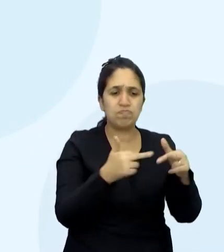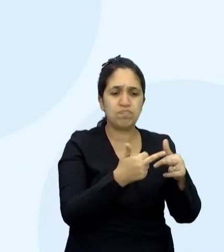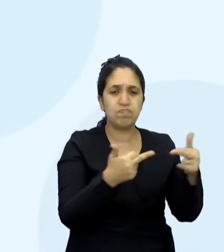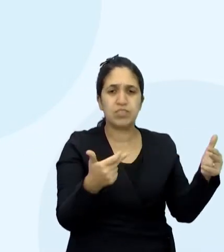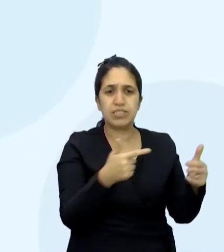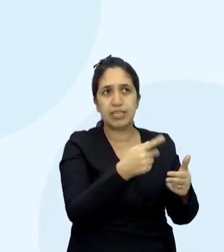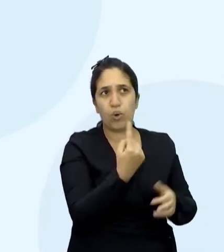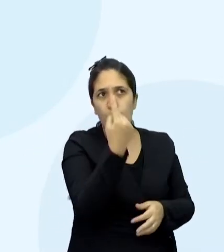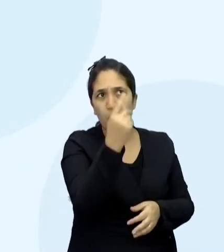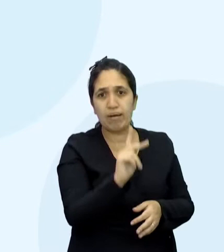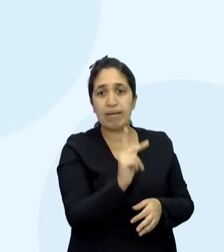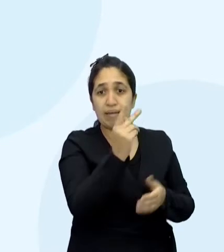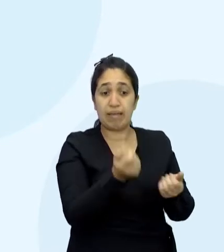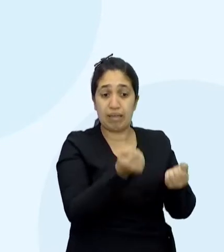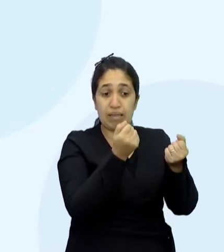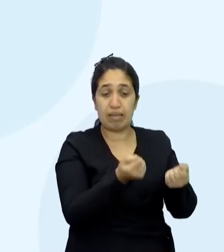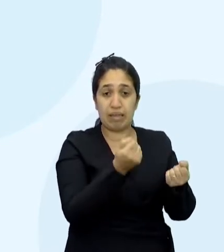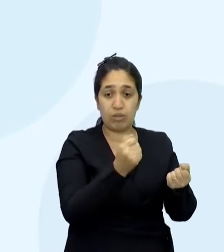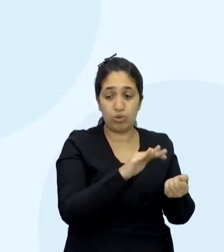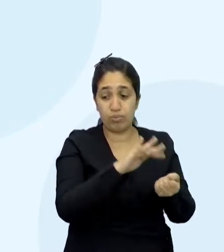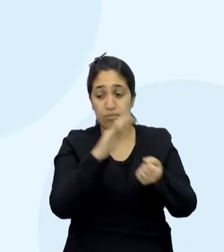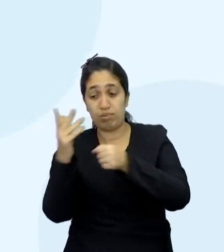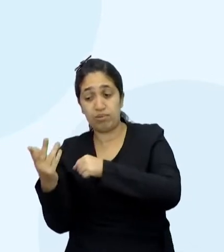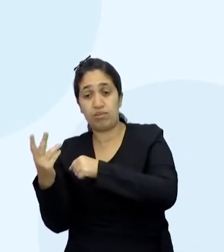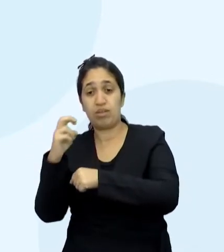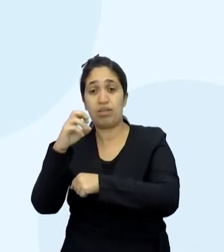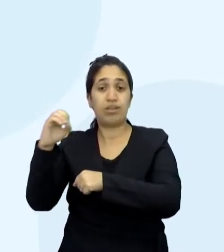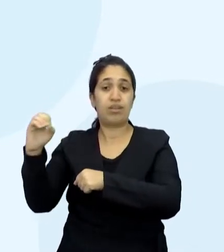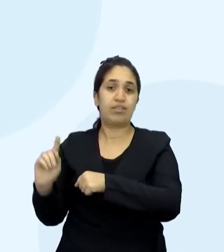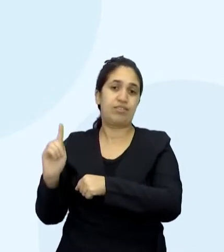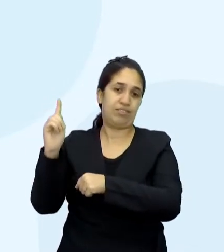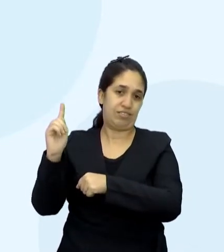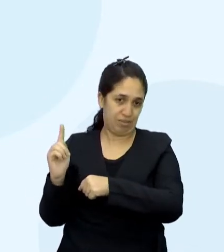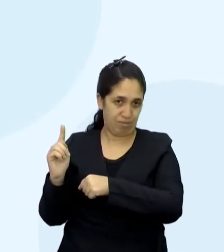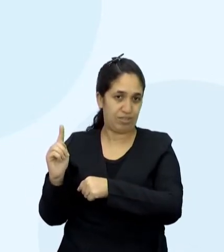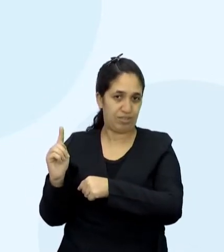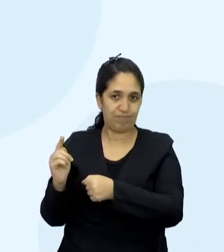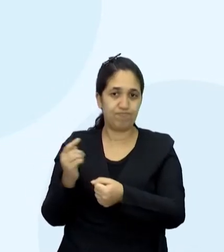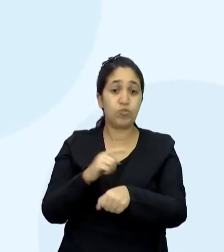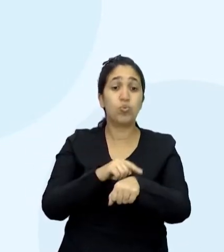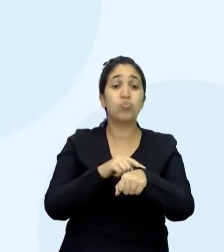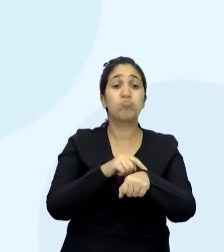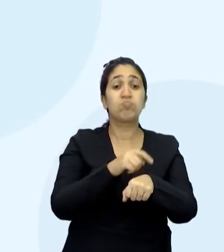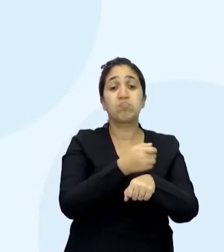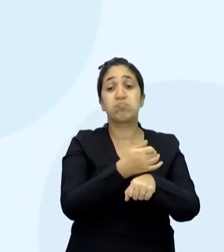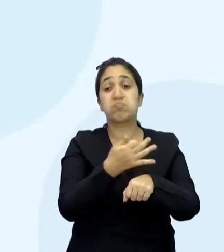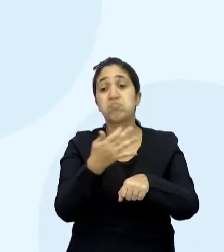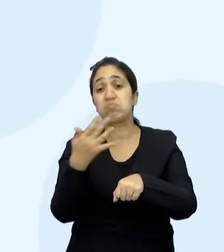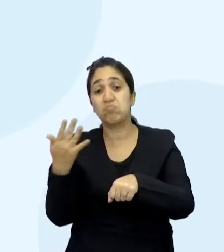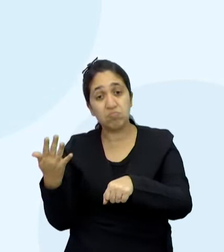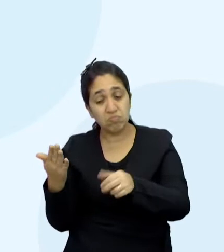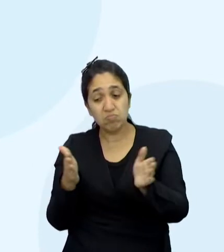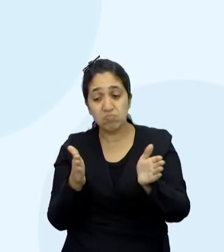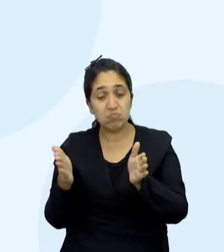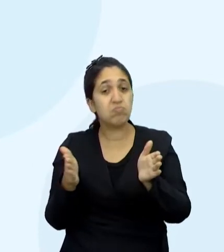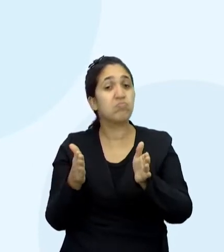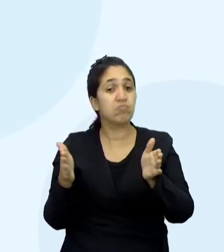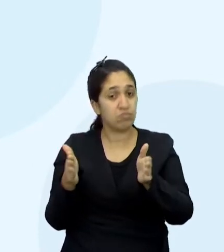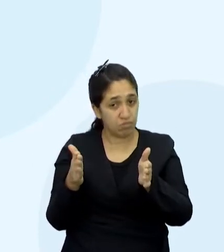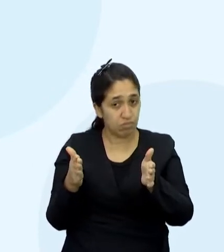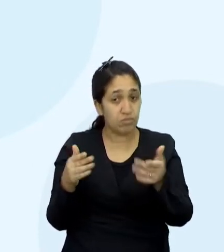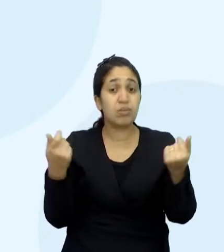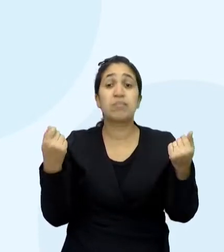está 1 kg de amostra ficar com metade dessa amostra, 500 gramas, por exemplo, né? Essa é a ideia. Então, o